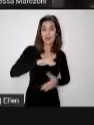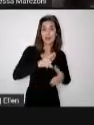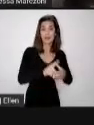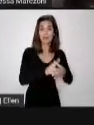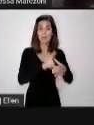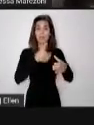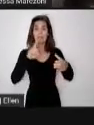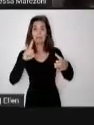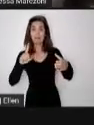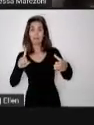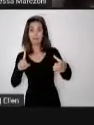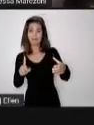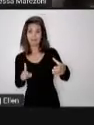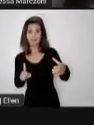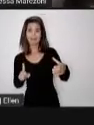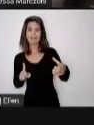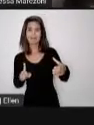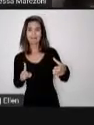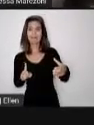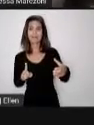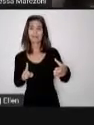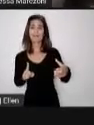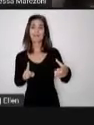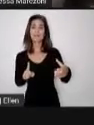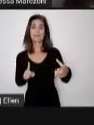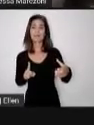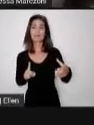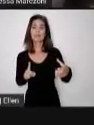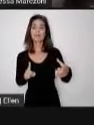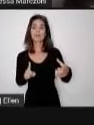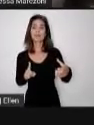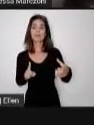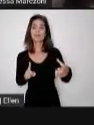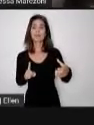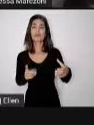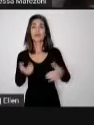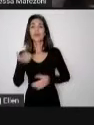marginalizadas, estudantes marginalizados, que eles pudessem